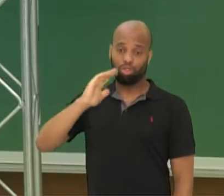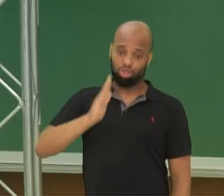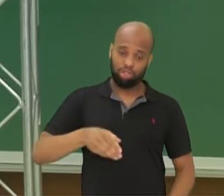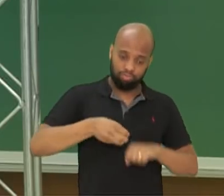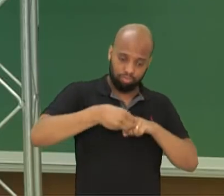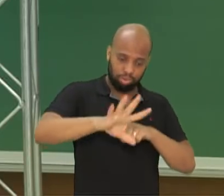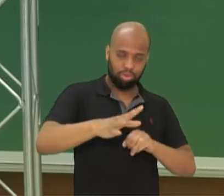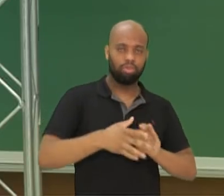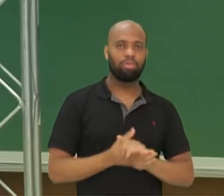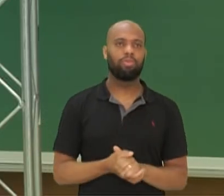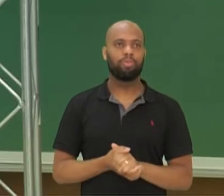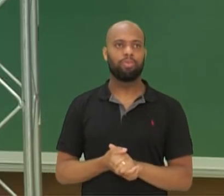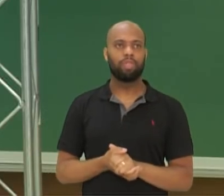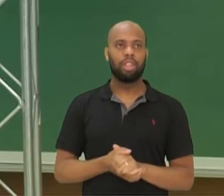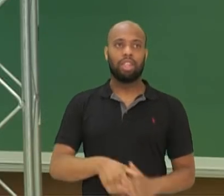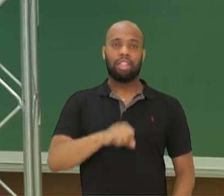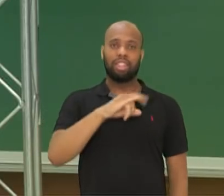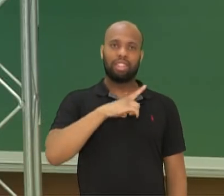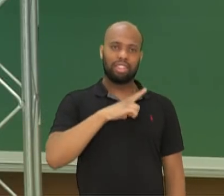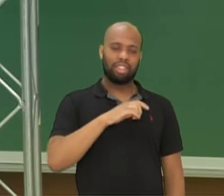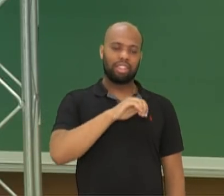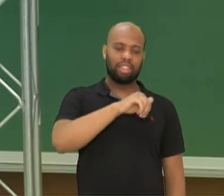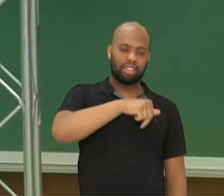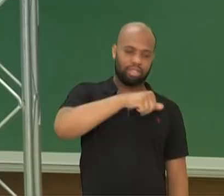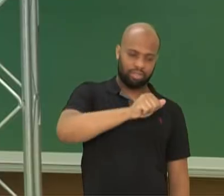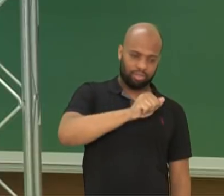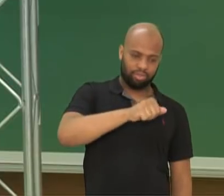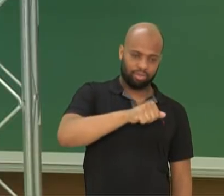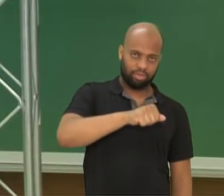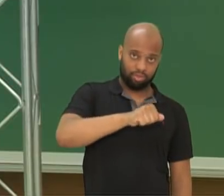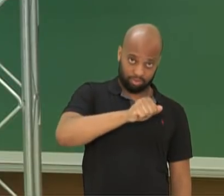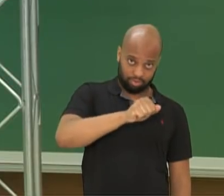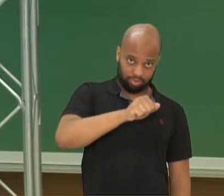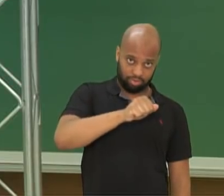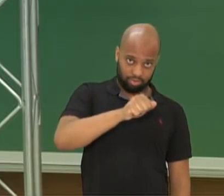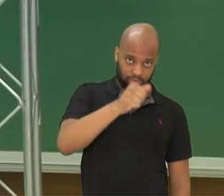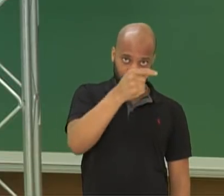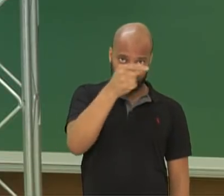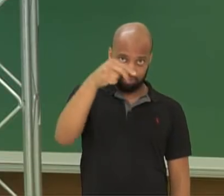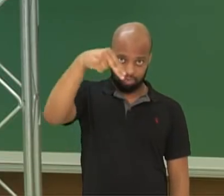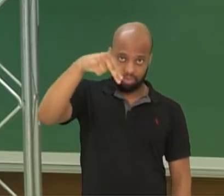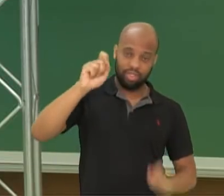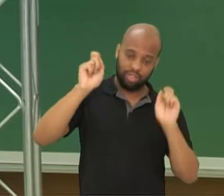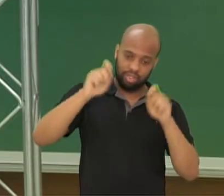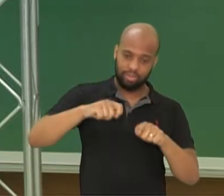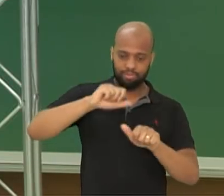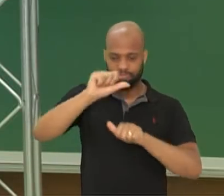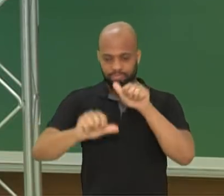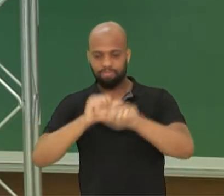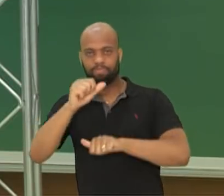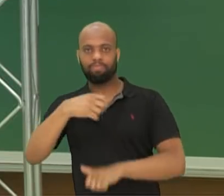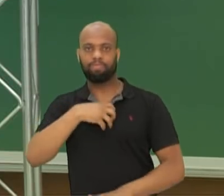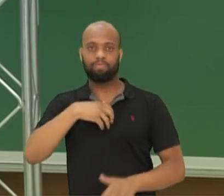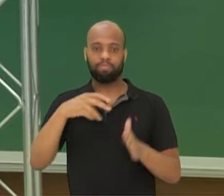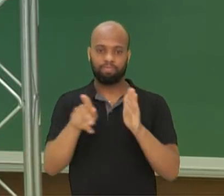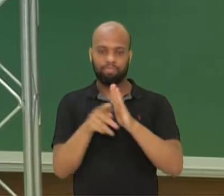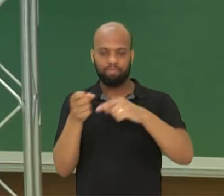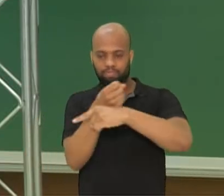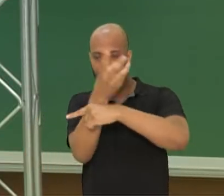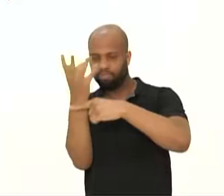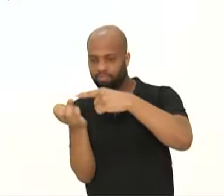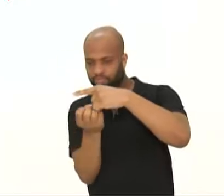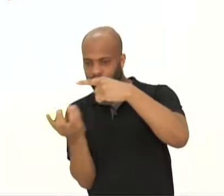isso. Quando eu tenho a elevado a menos n, eu posso inverter, pegar essa potência e escrever no denominador da